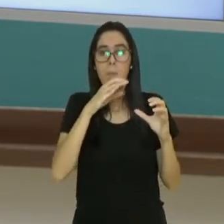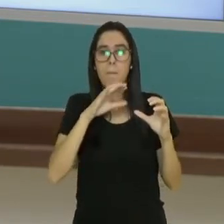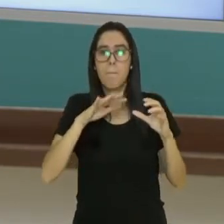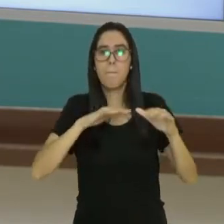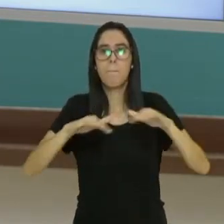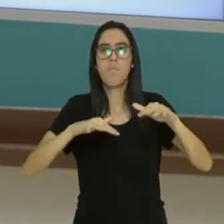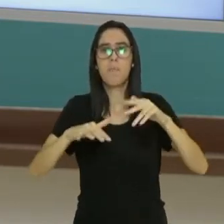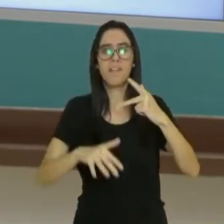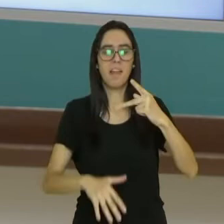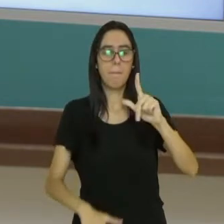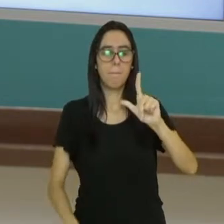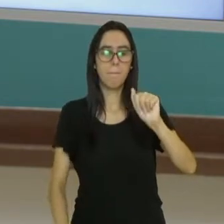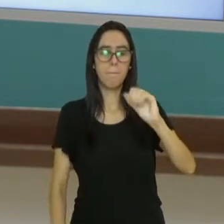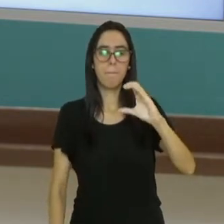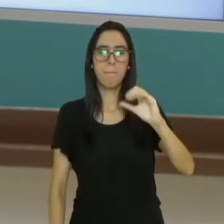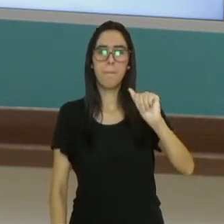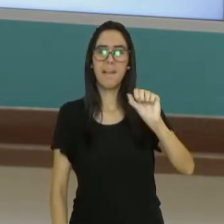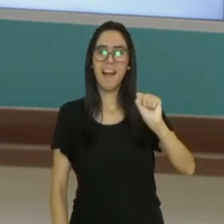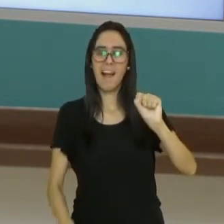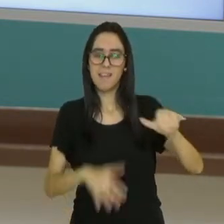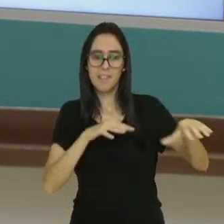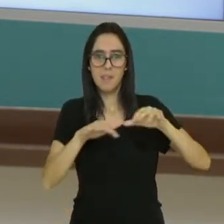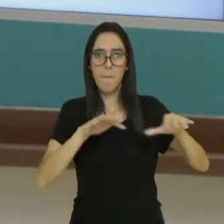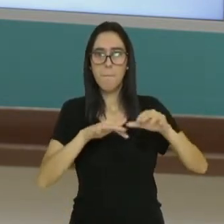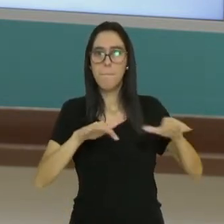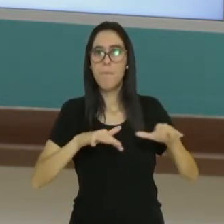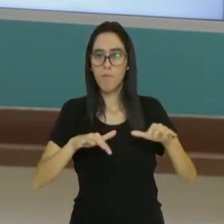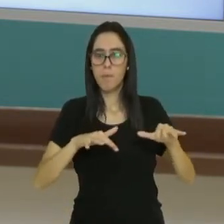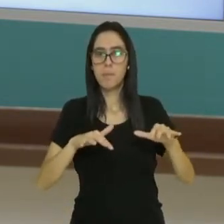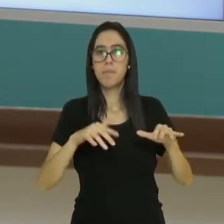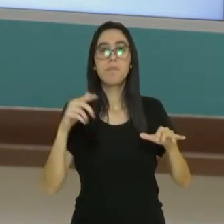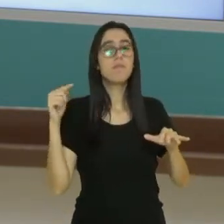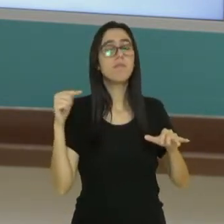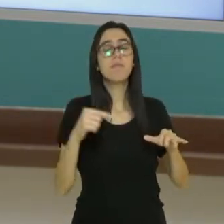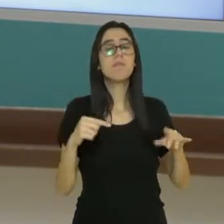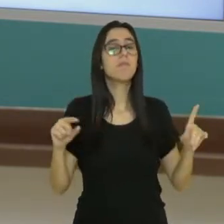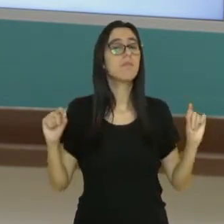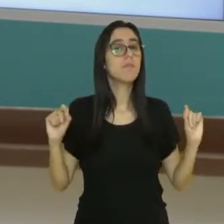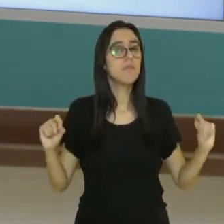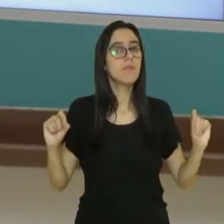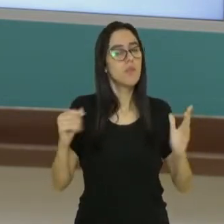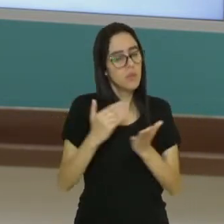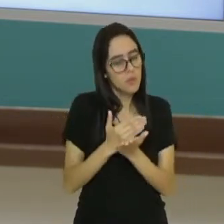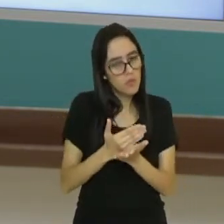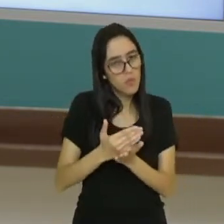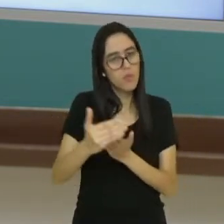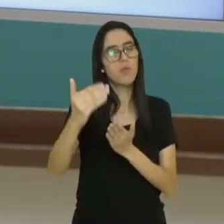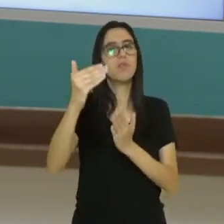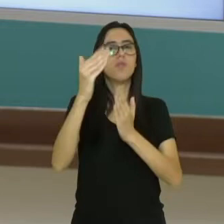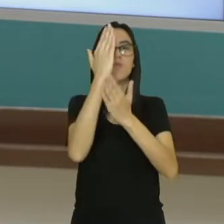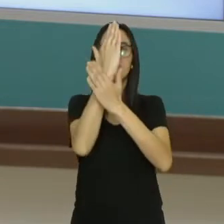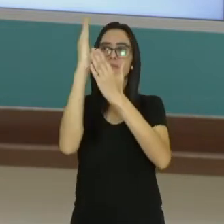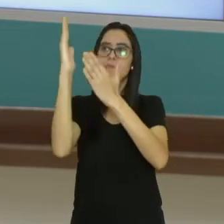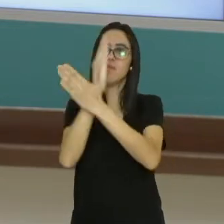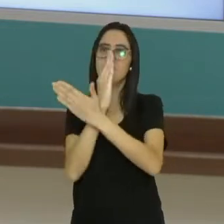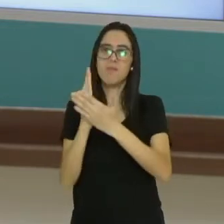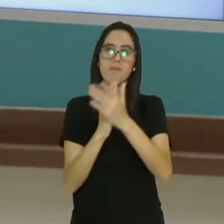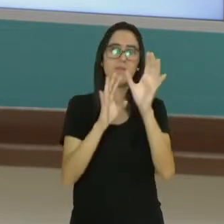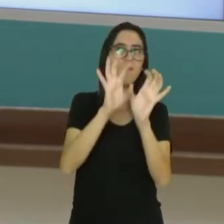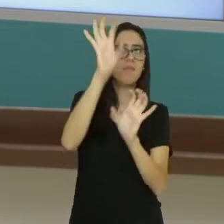movimente. Essa movimentação das placas tectônicas inicia, vamos dizer assim,